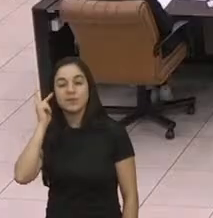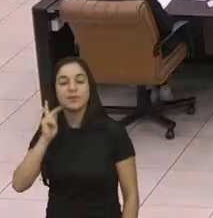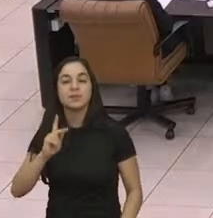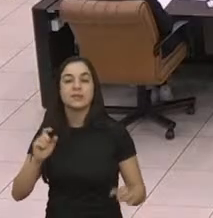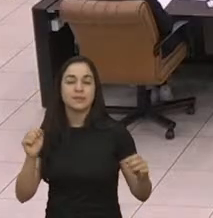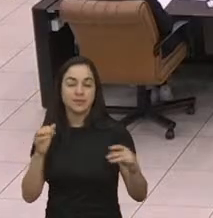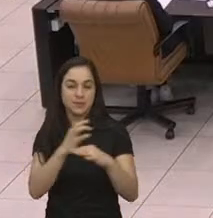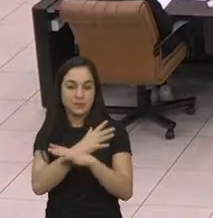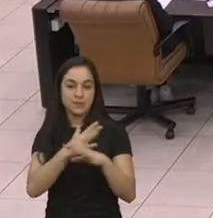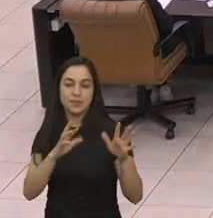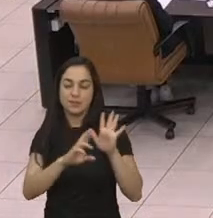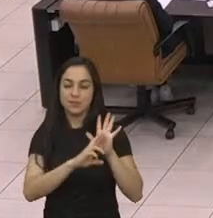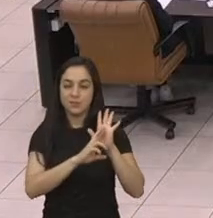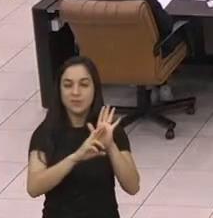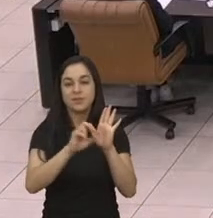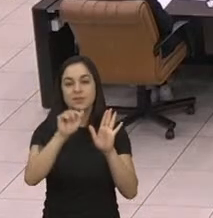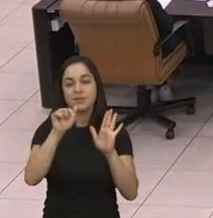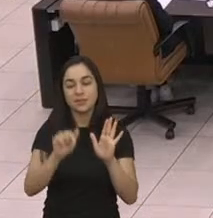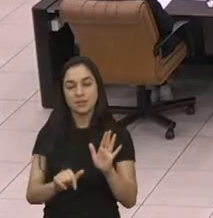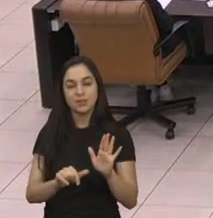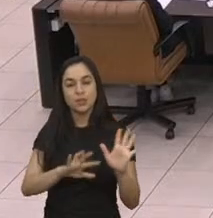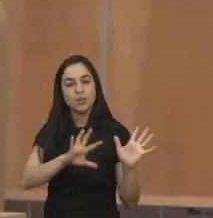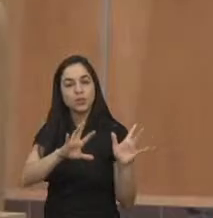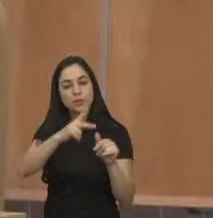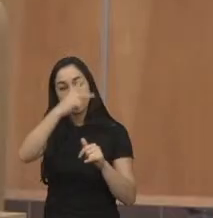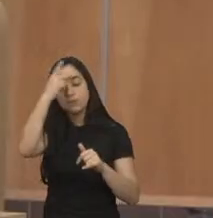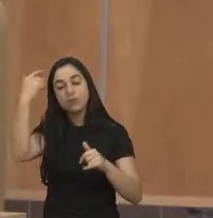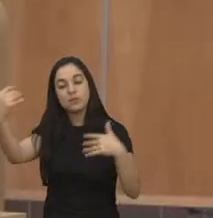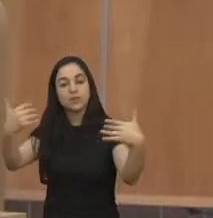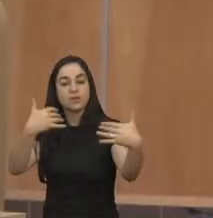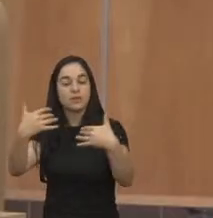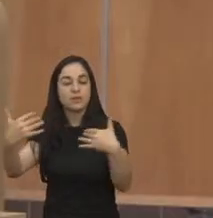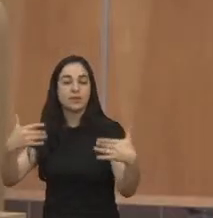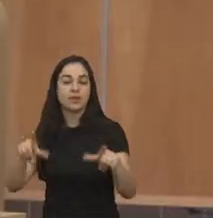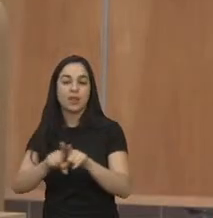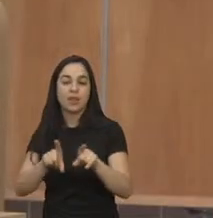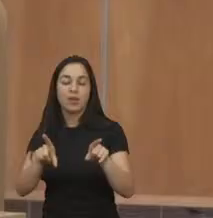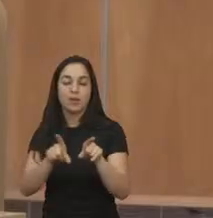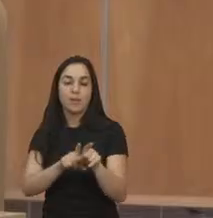presente nessa casa, público e internautas em geral.